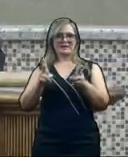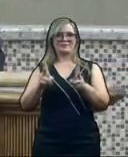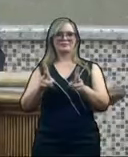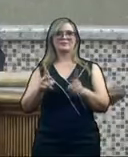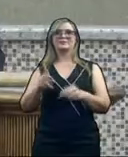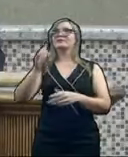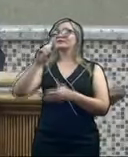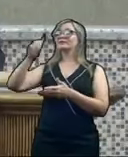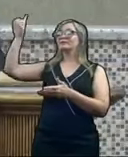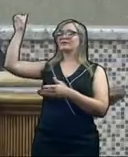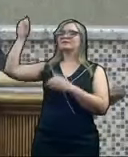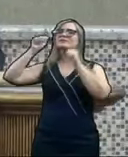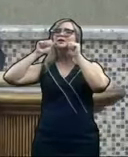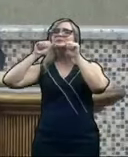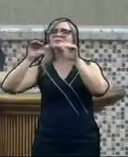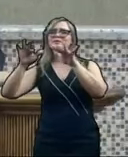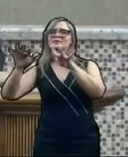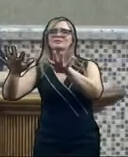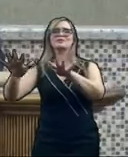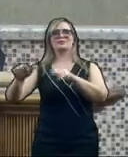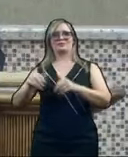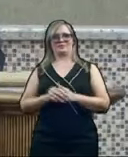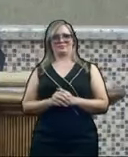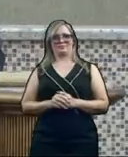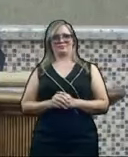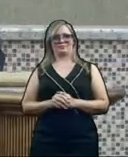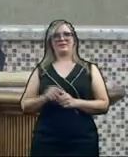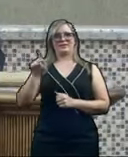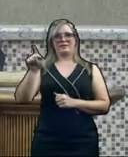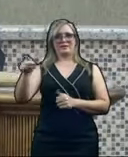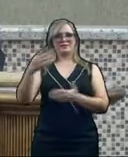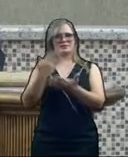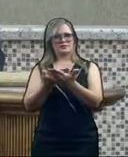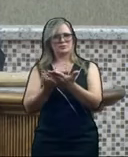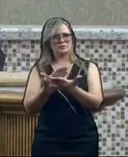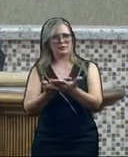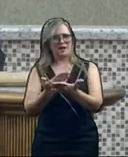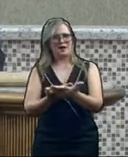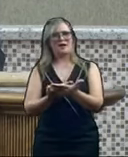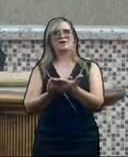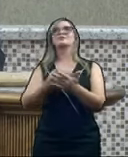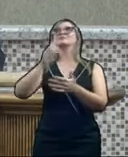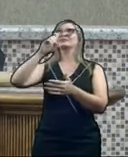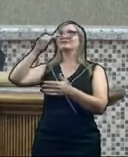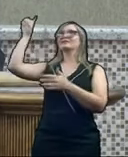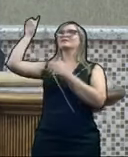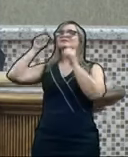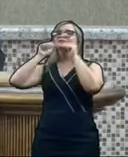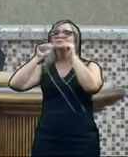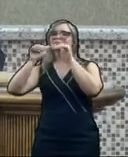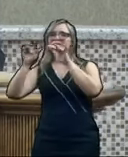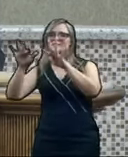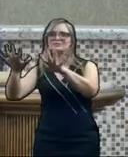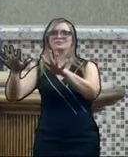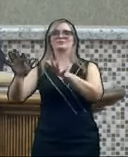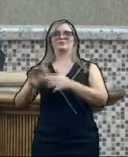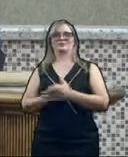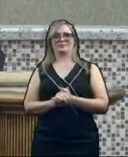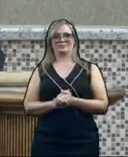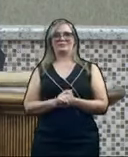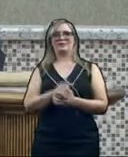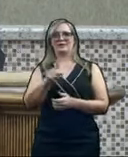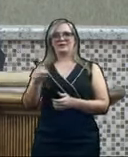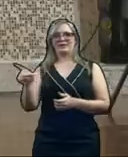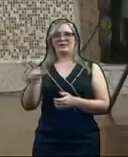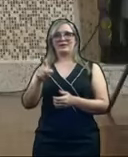o escritório dele tá indo tá rompendo tá avançando porque eu tenho promessa mas ele tá fazendo bem a parte